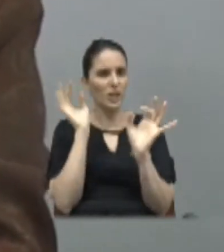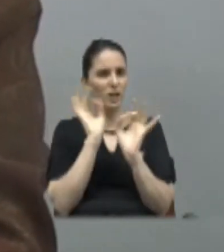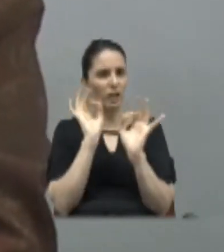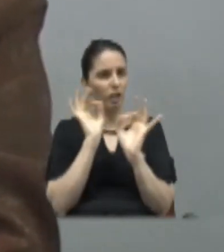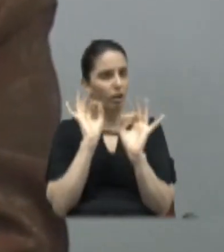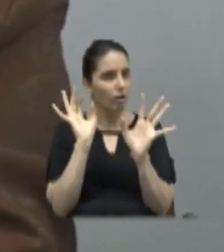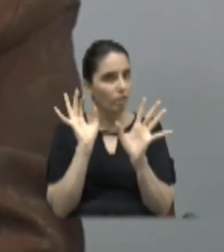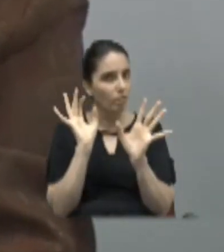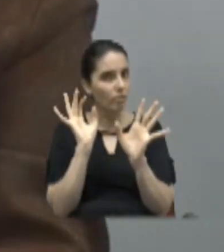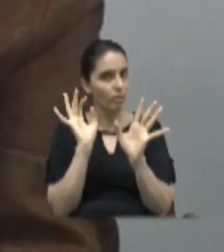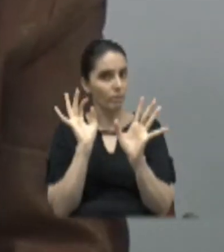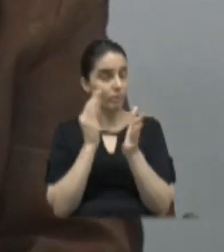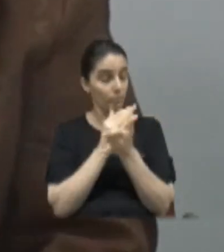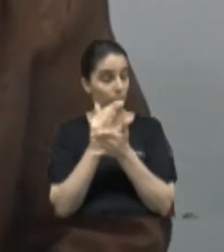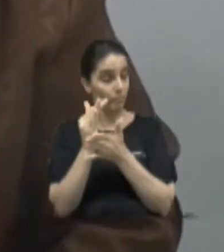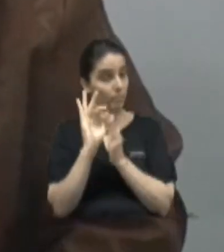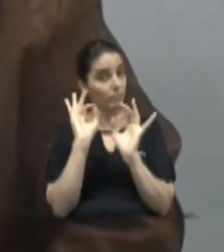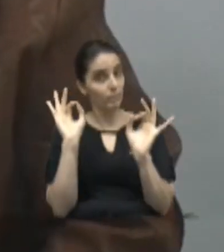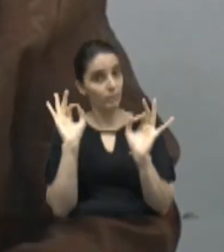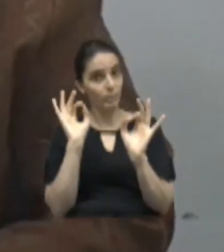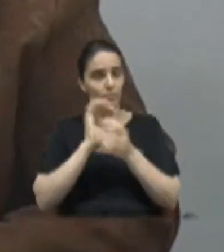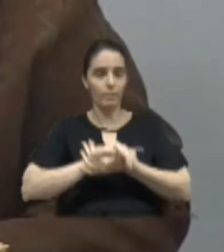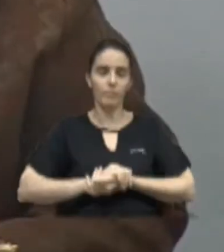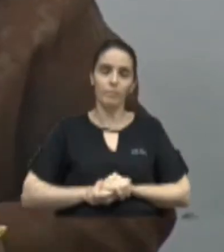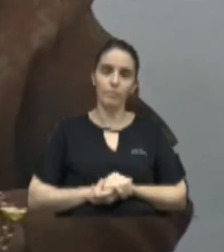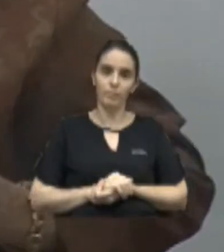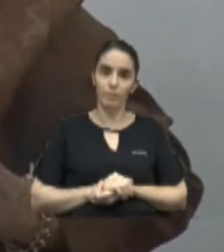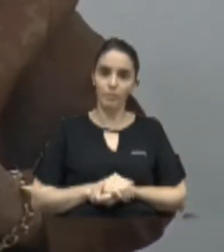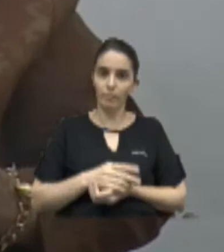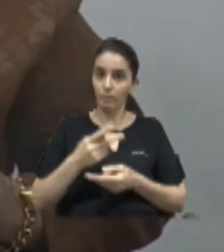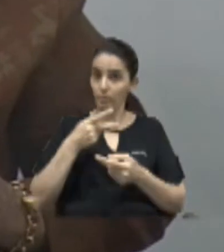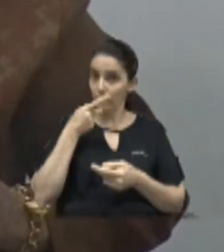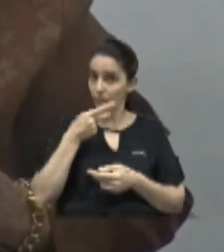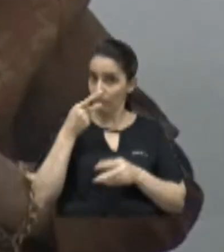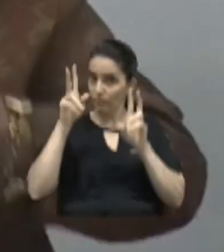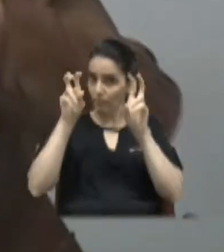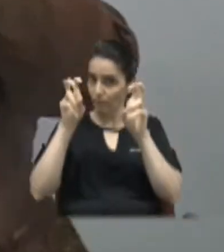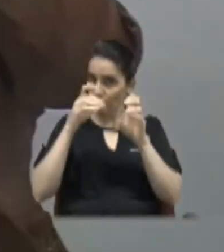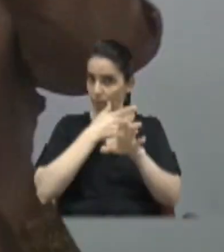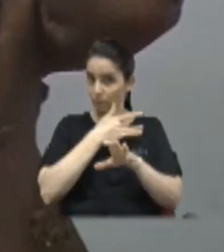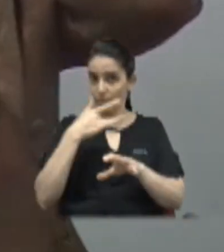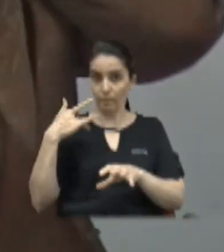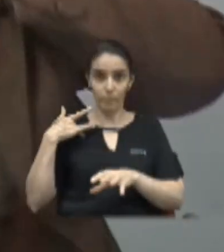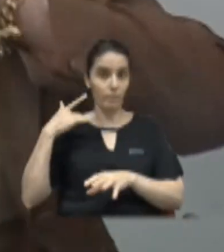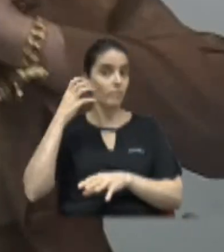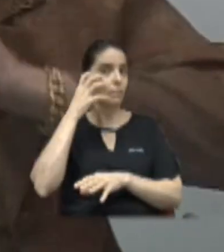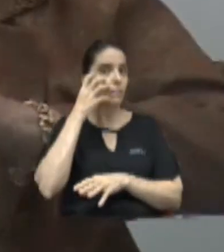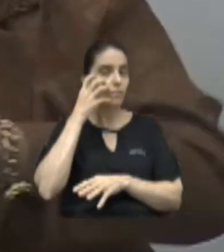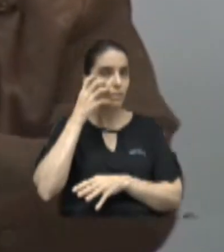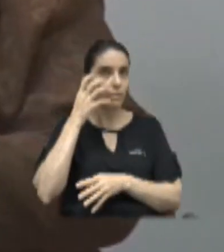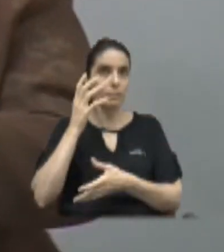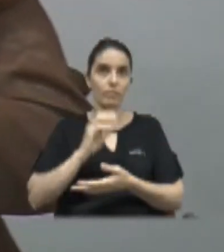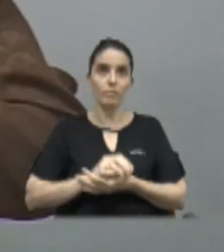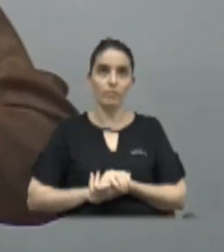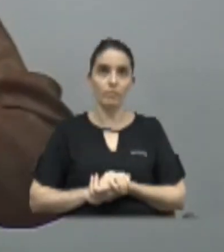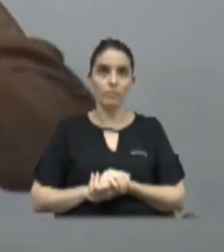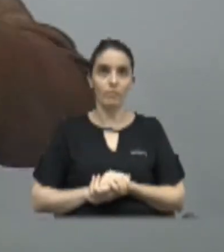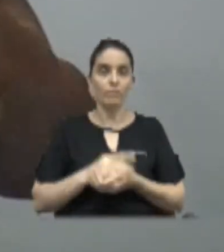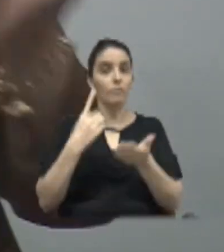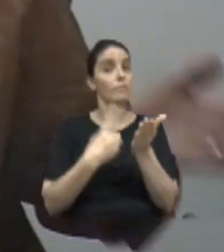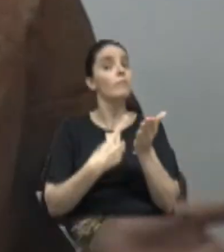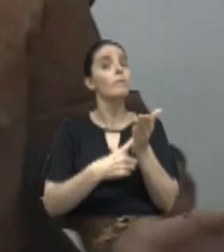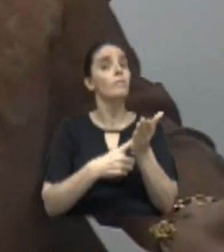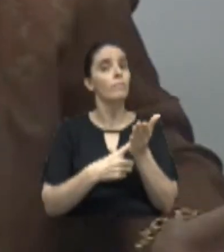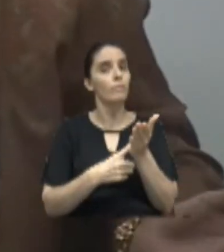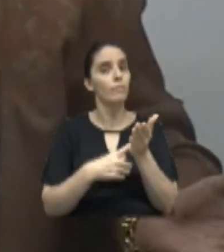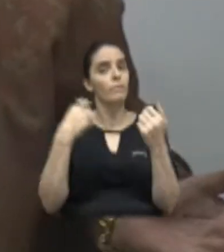que ele quer, para começo de conversa. E falar da saúde, doutor Marcelo Rossi, vamos combinar aqui. Primeiro tem